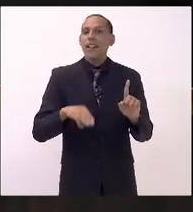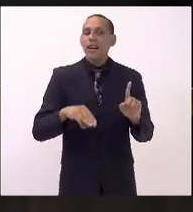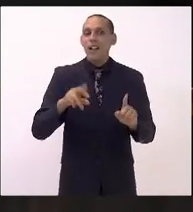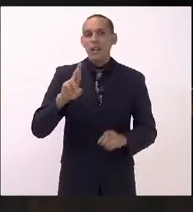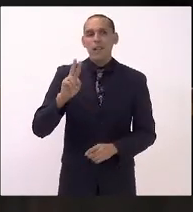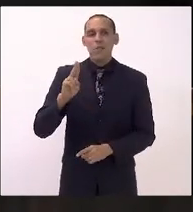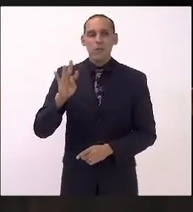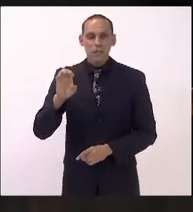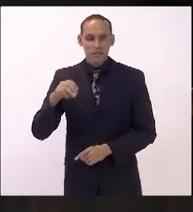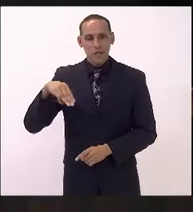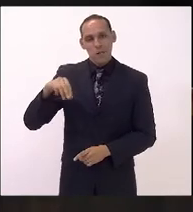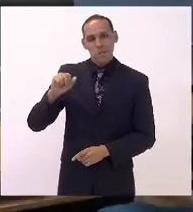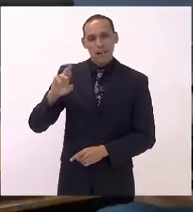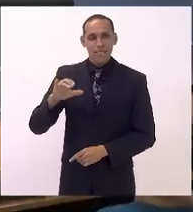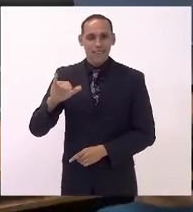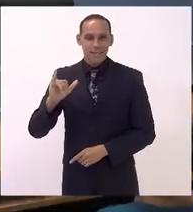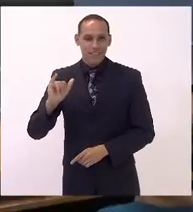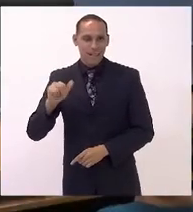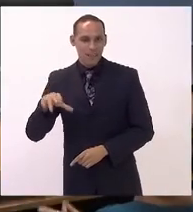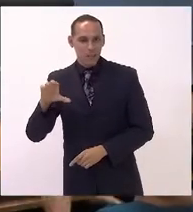Ruth Marciano Costa.